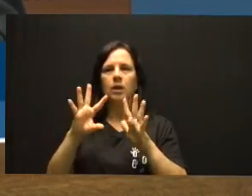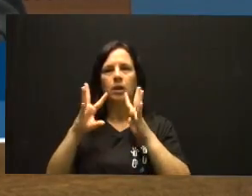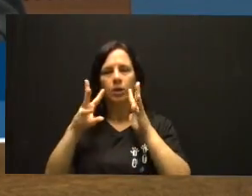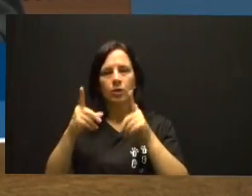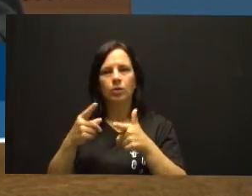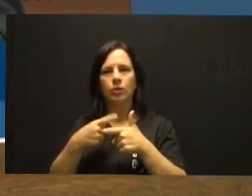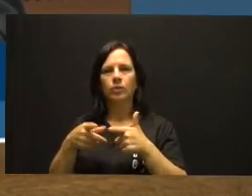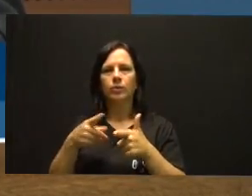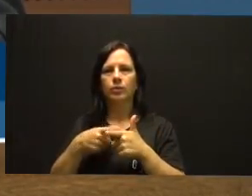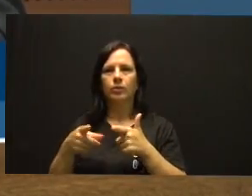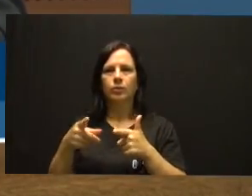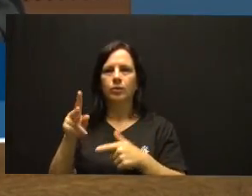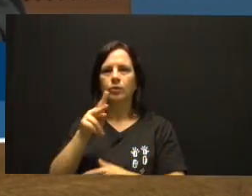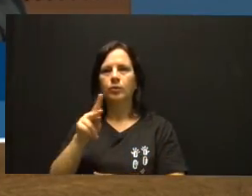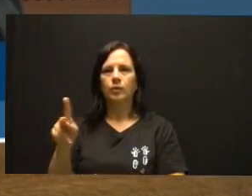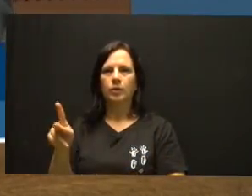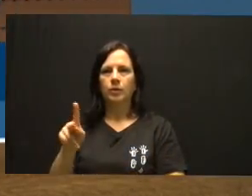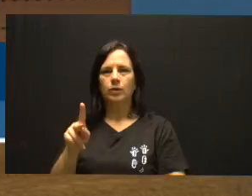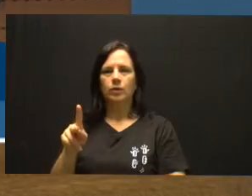pequenos e professores.